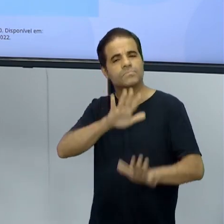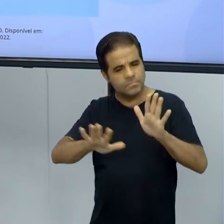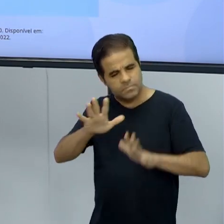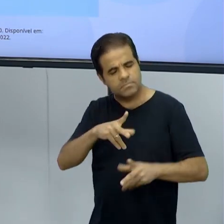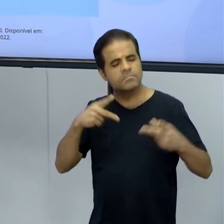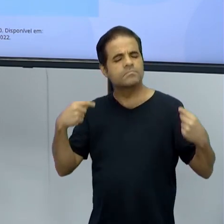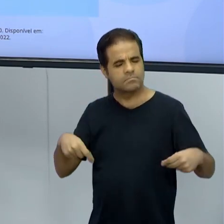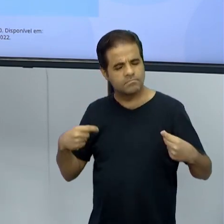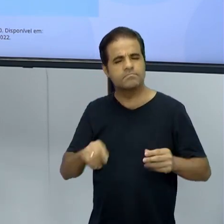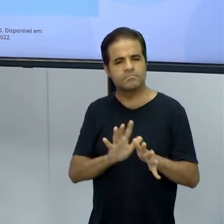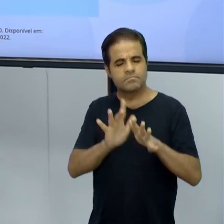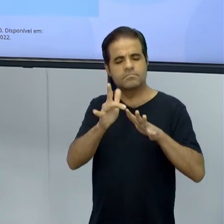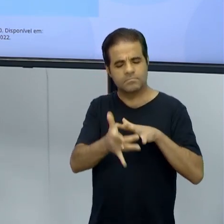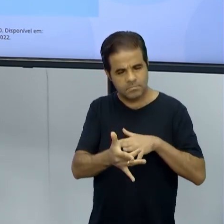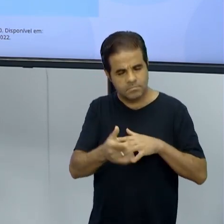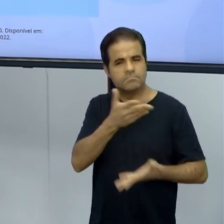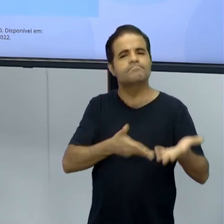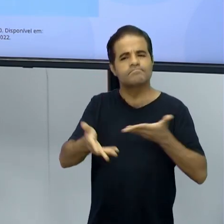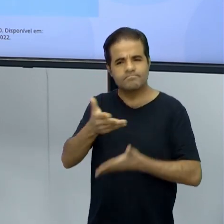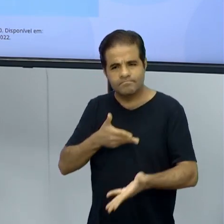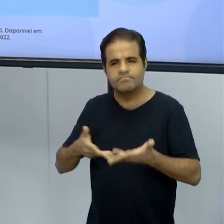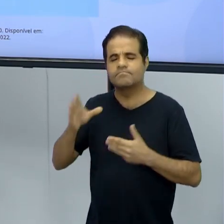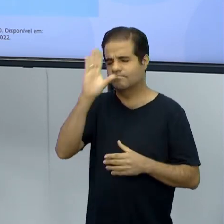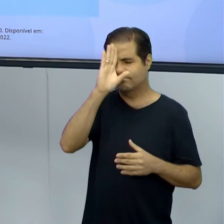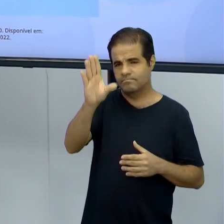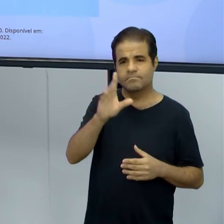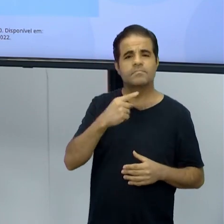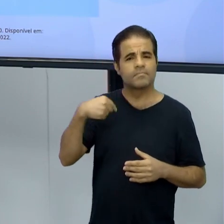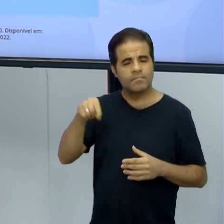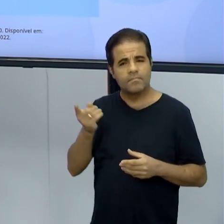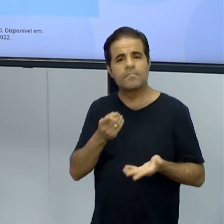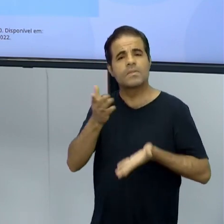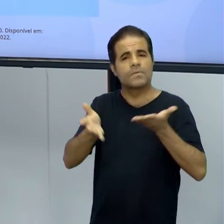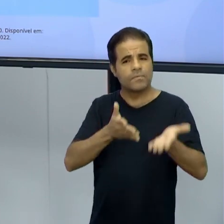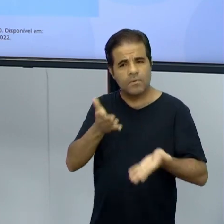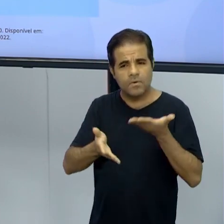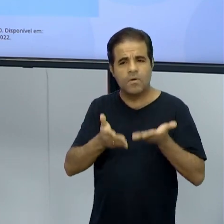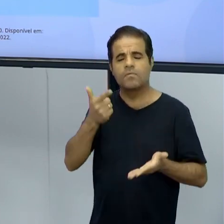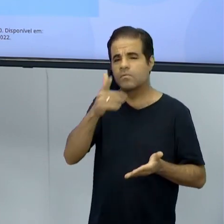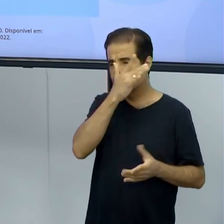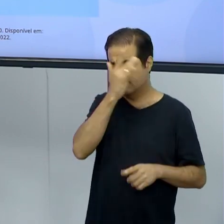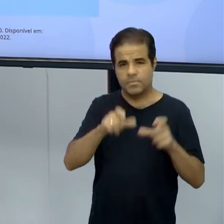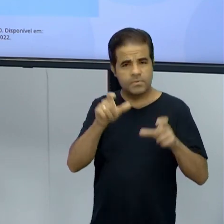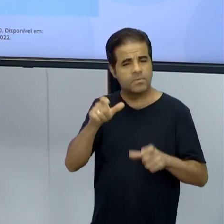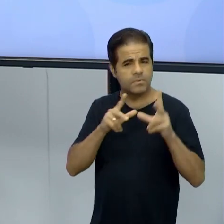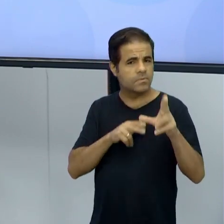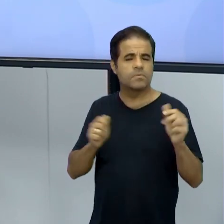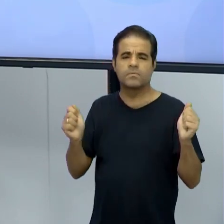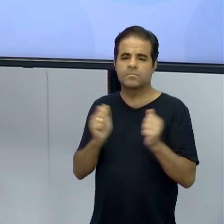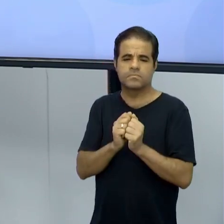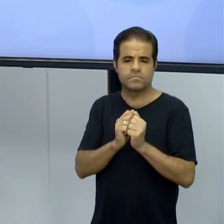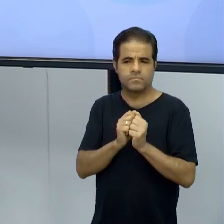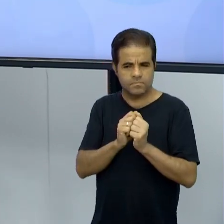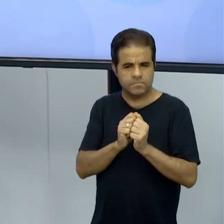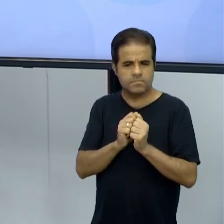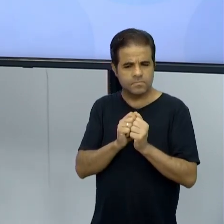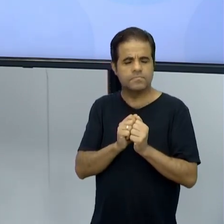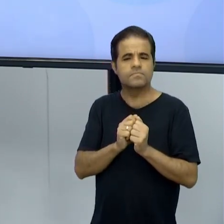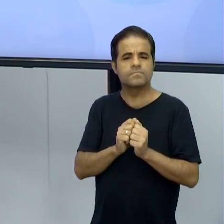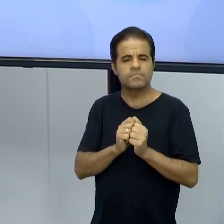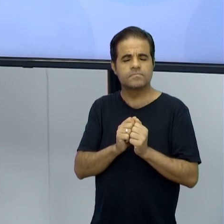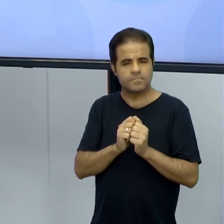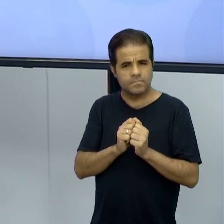quando estamos nas redes sociais, quando estamos compartilhando. Principalmente quando a gente envolve outras pessoas. Conosco também, claro. Certo? Então,